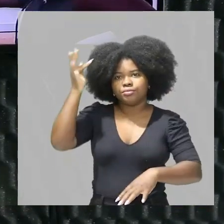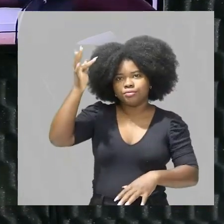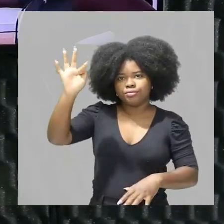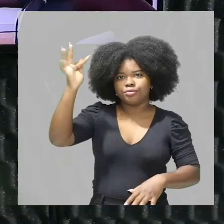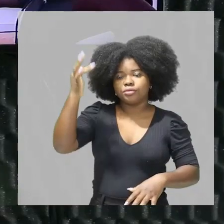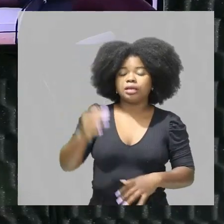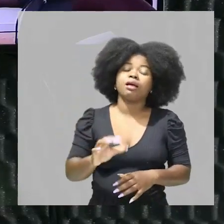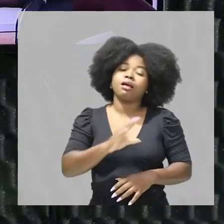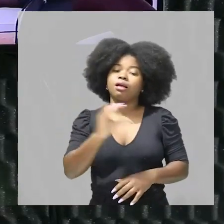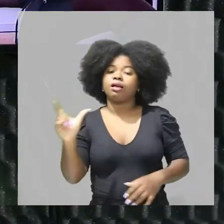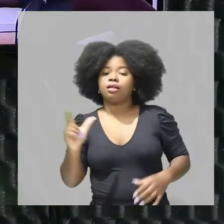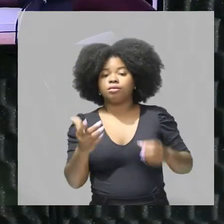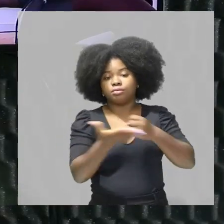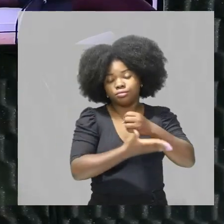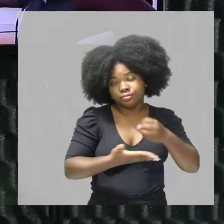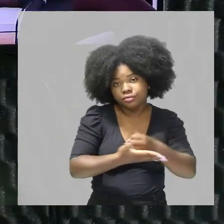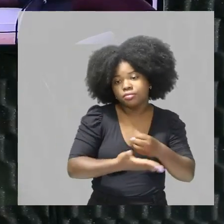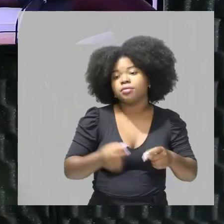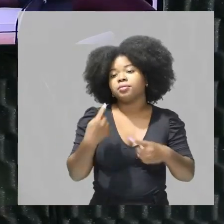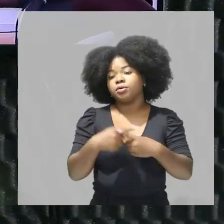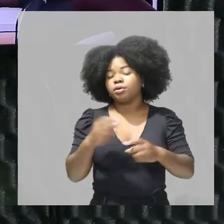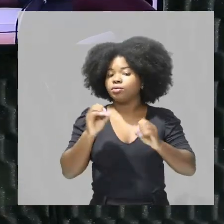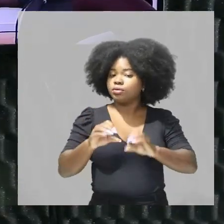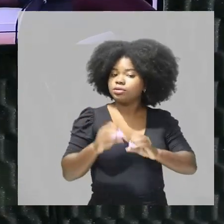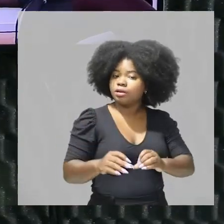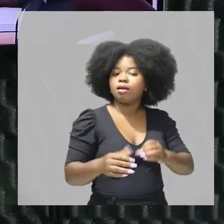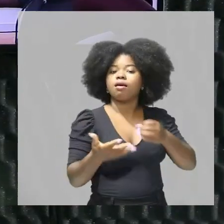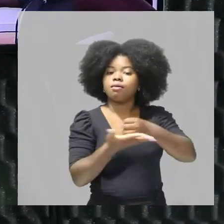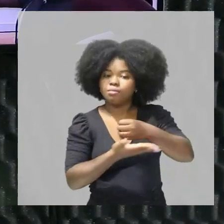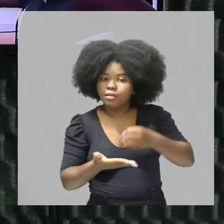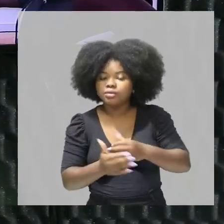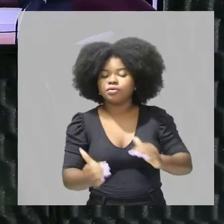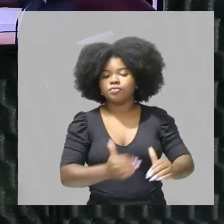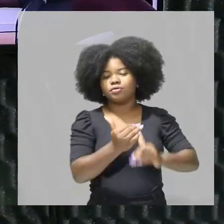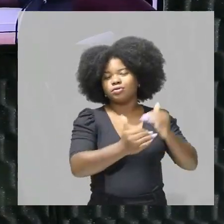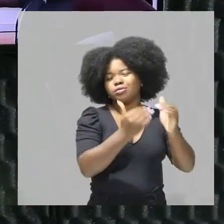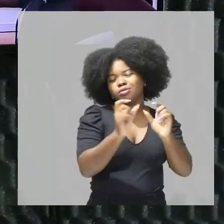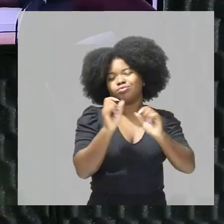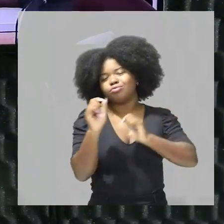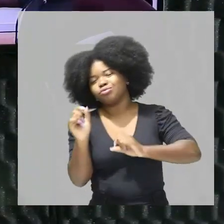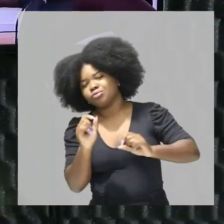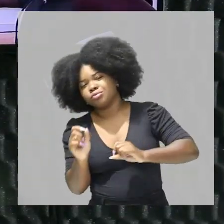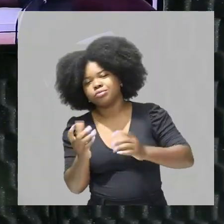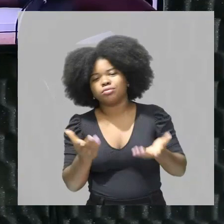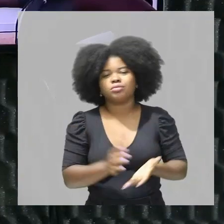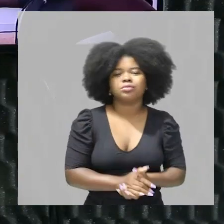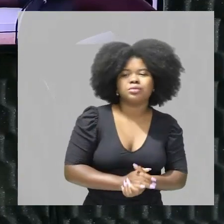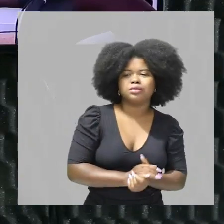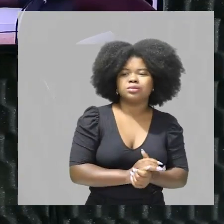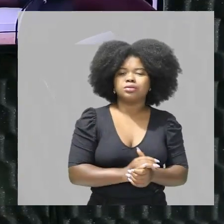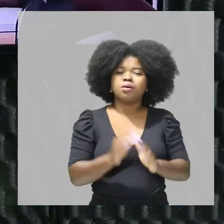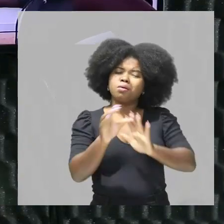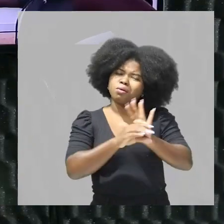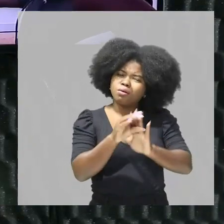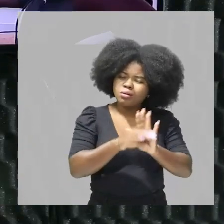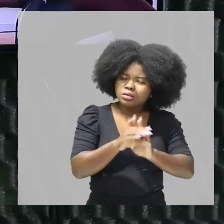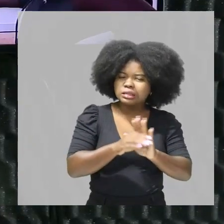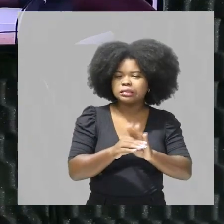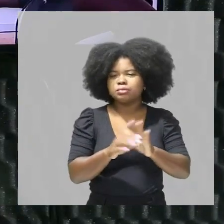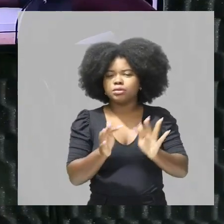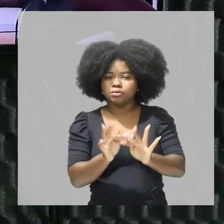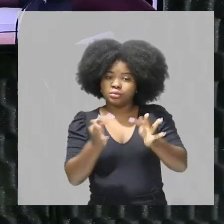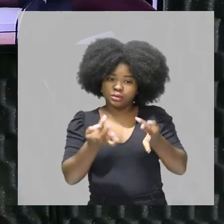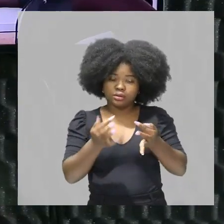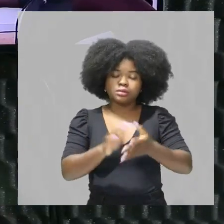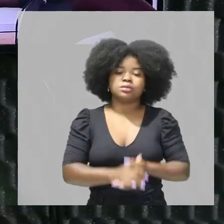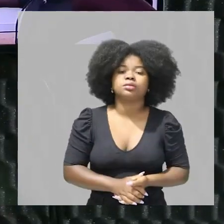básico para você nós estamos na educação básica então nós vamos desenvolver aqui aquele digamos assim a Gênesis né do conhecimento lembrando